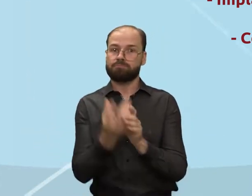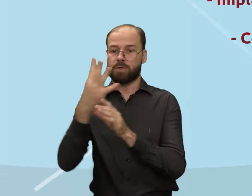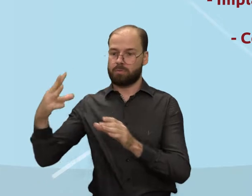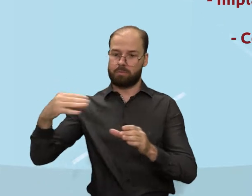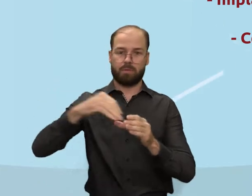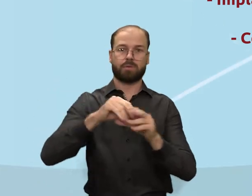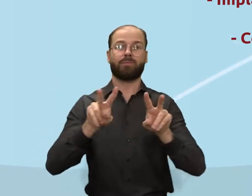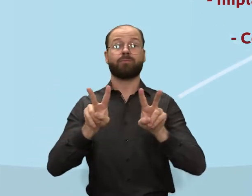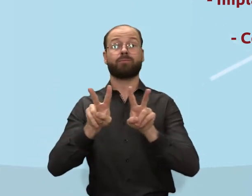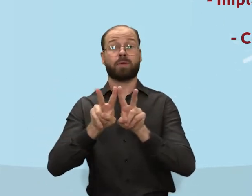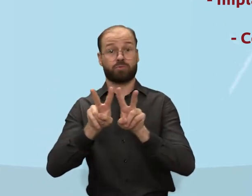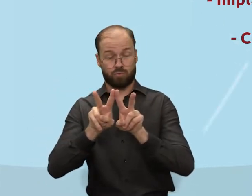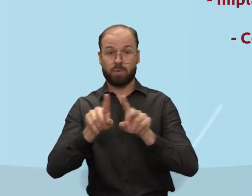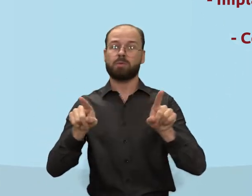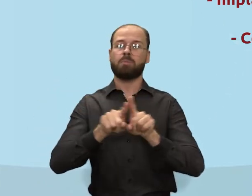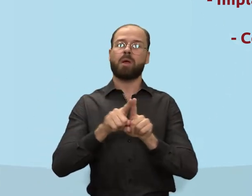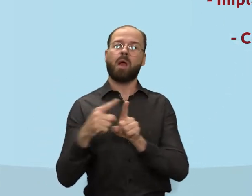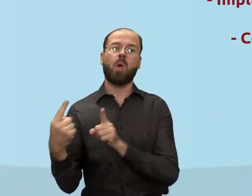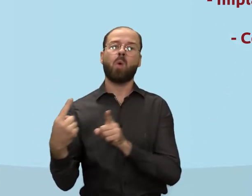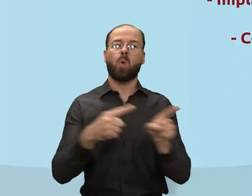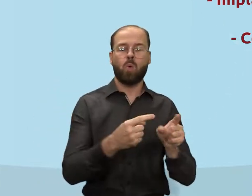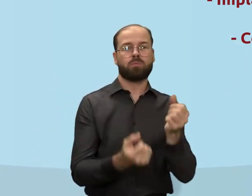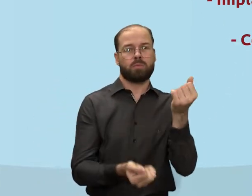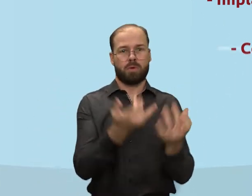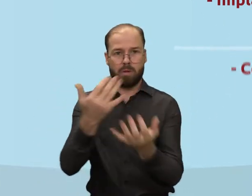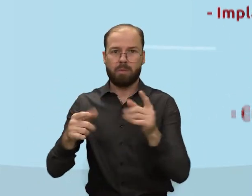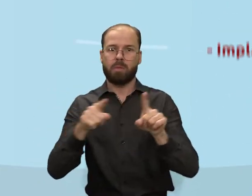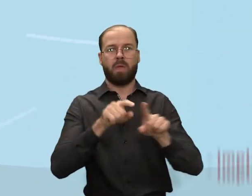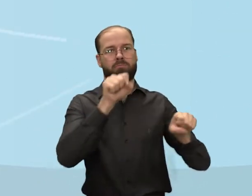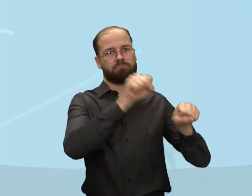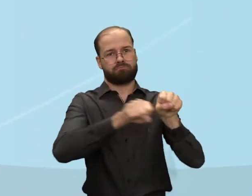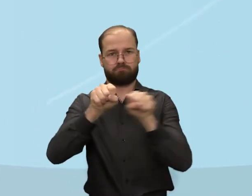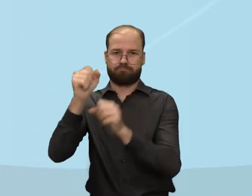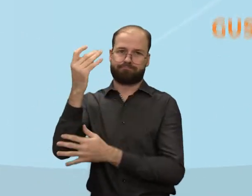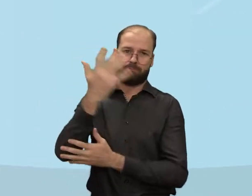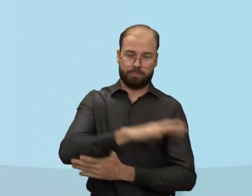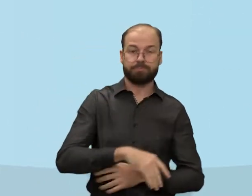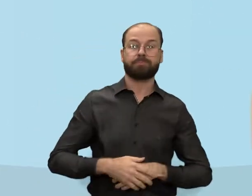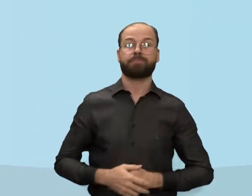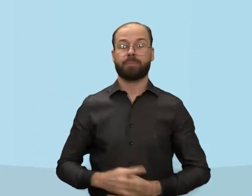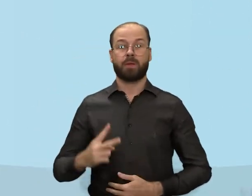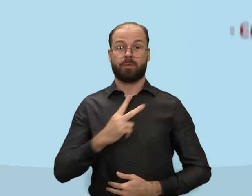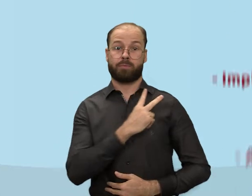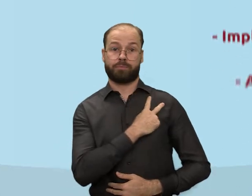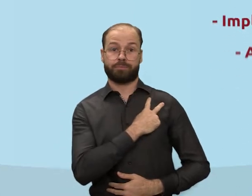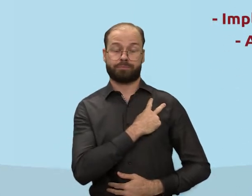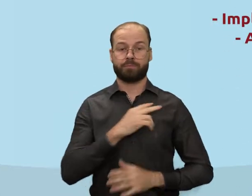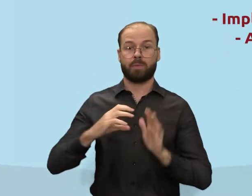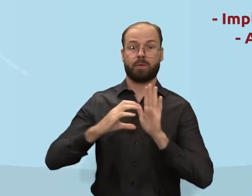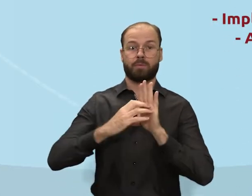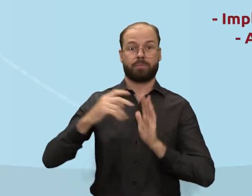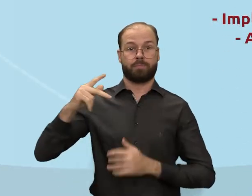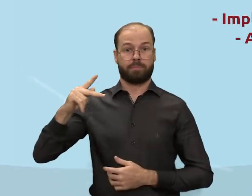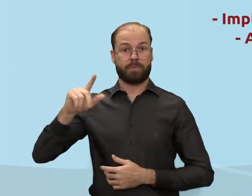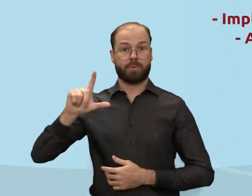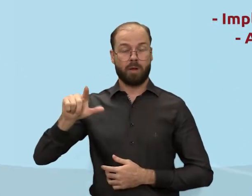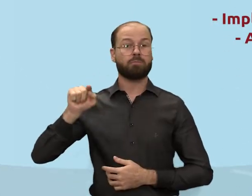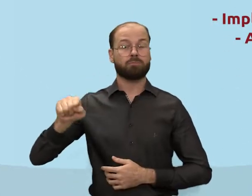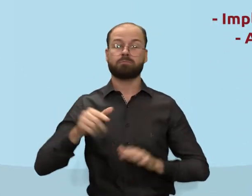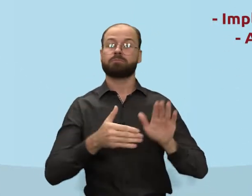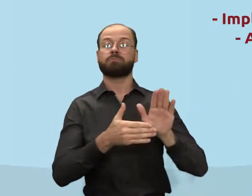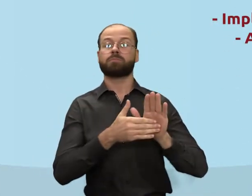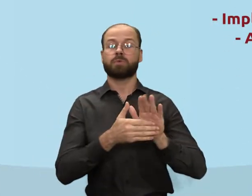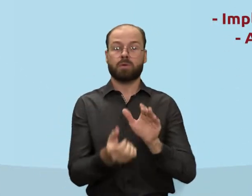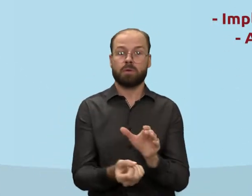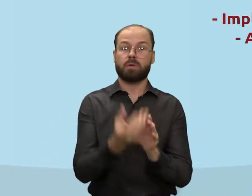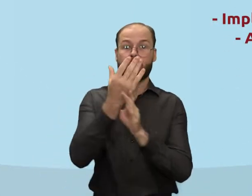e combater desmatamentos, queimadas e atividades predatórias. Major Vitor Hugo, do PL, promete criar